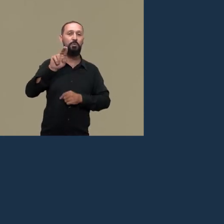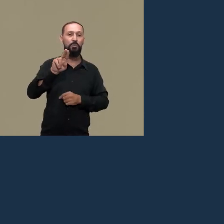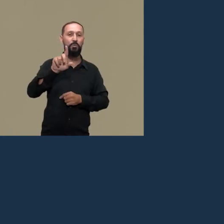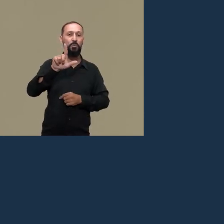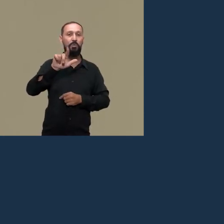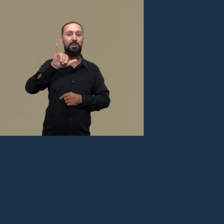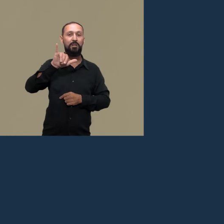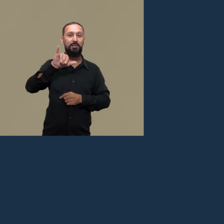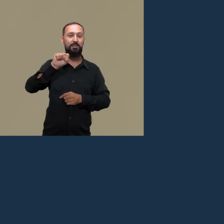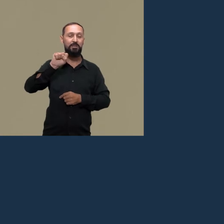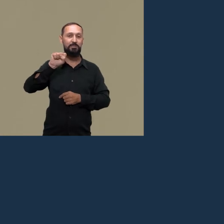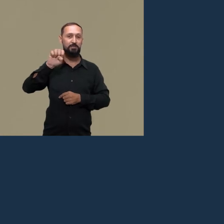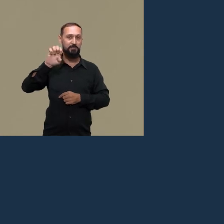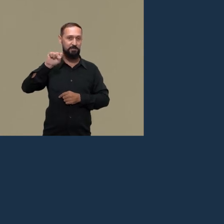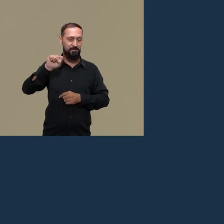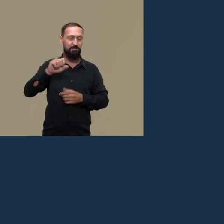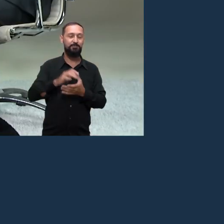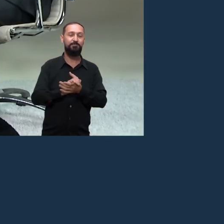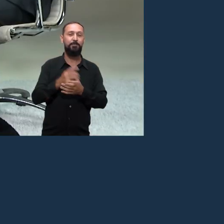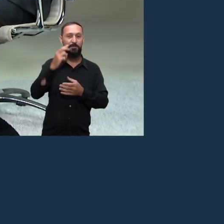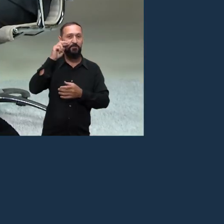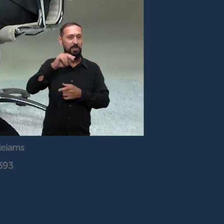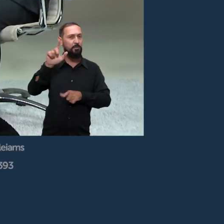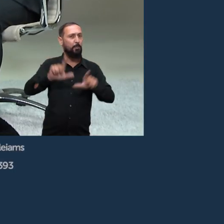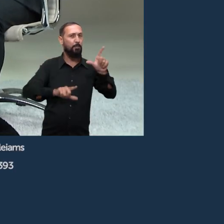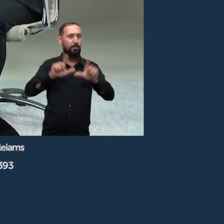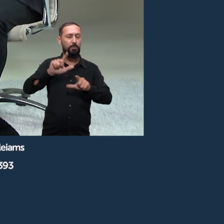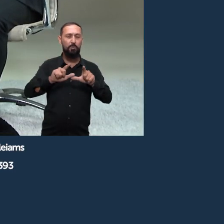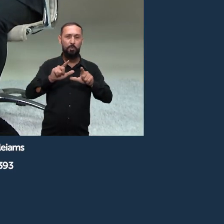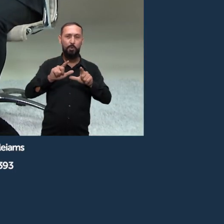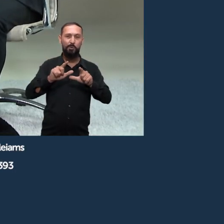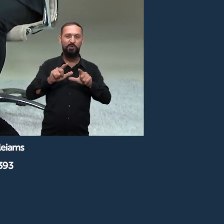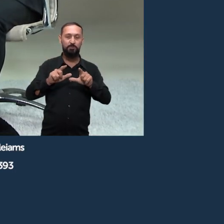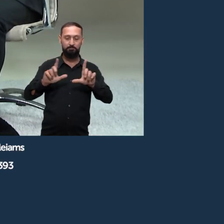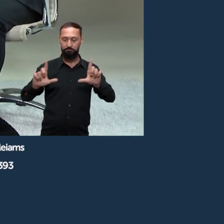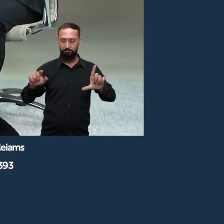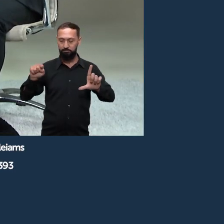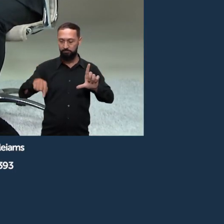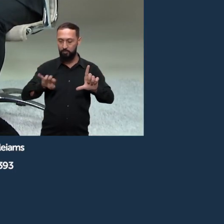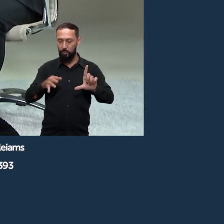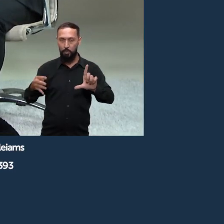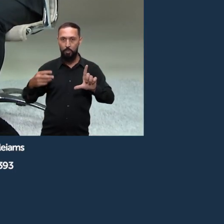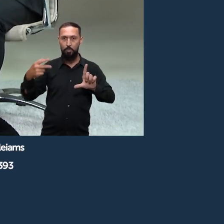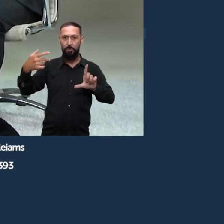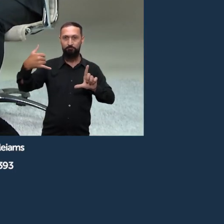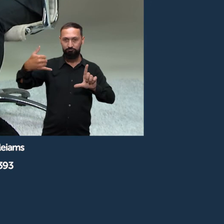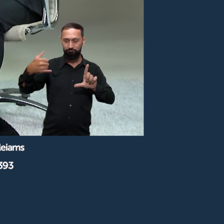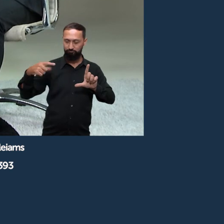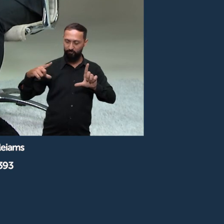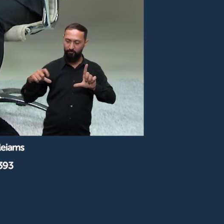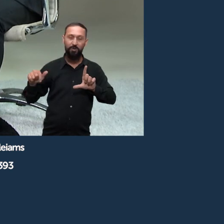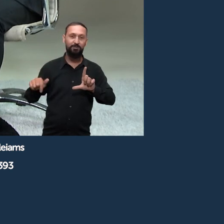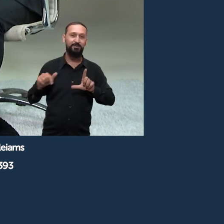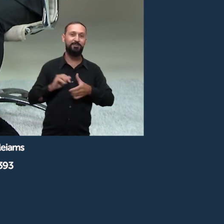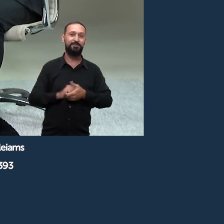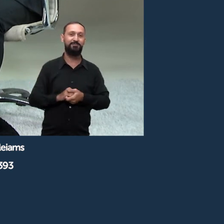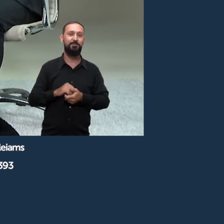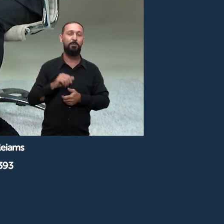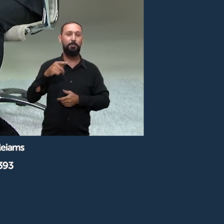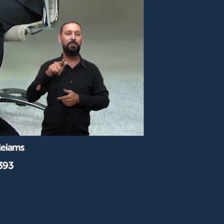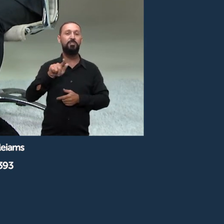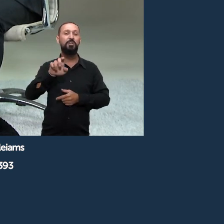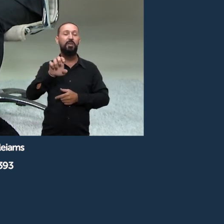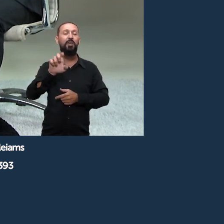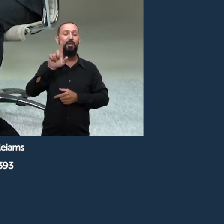Ulisses Schwartz Viana. Para assistir esse e outros programas, aponte a câmera do seu celular para o QR Code na tela. PGE em Ação é